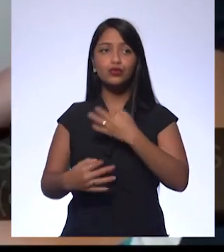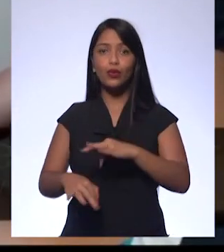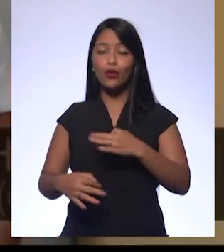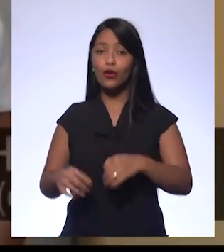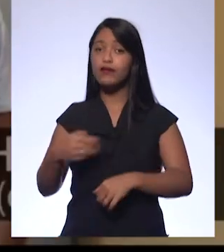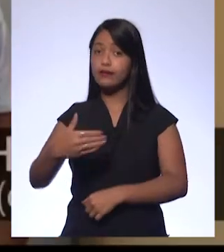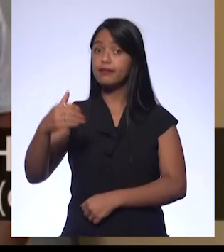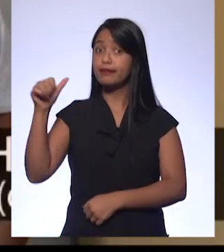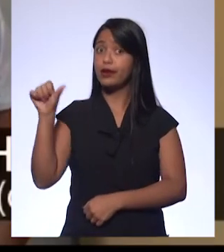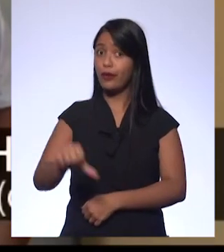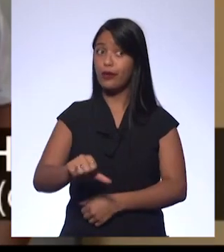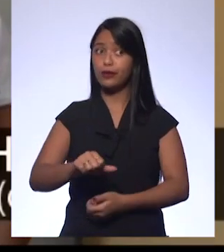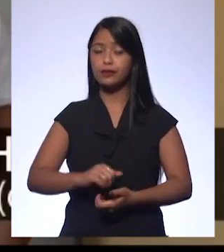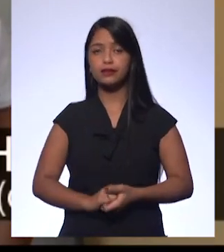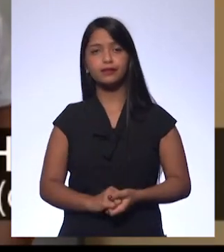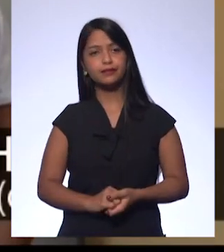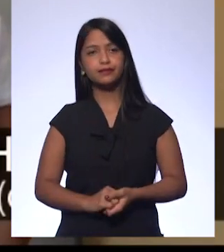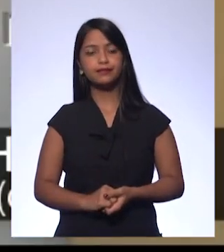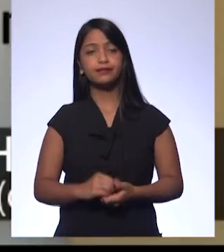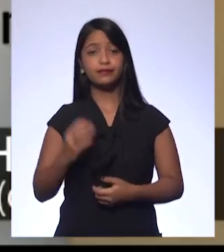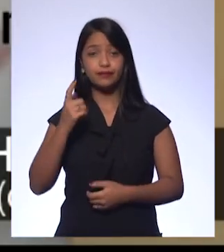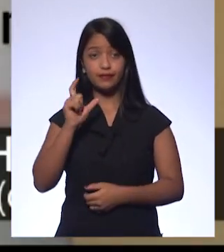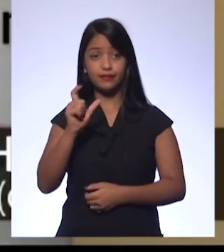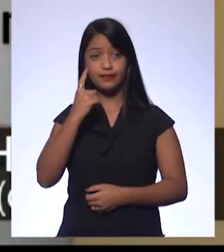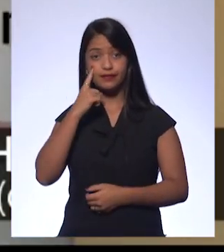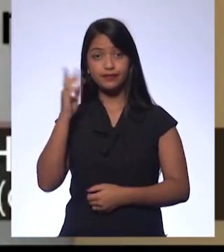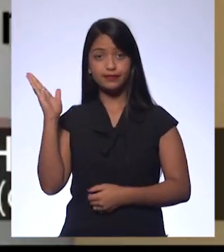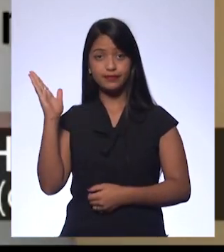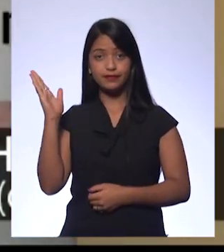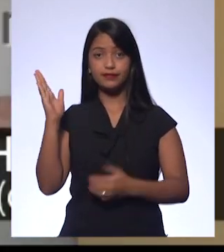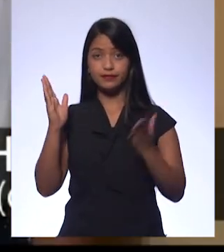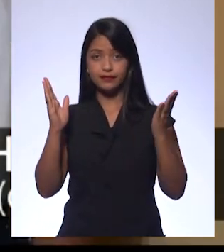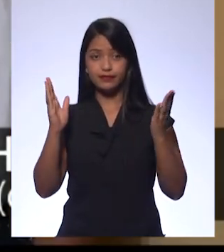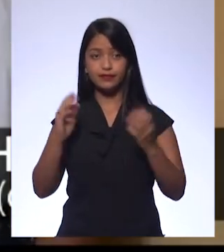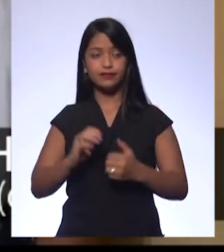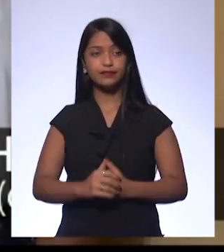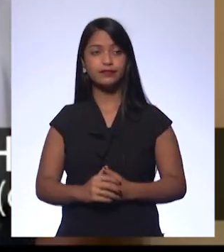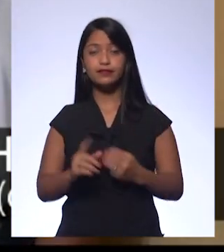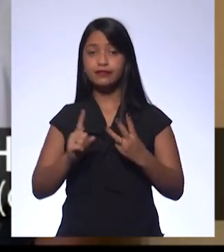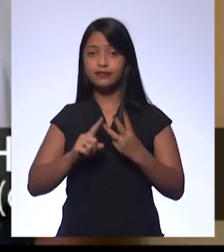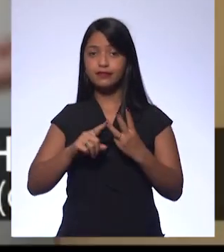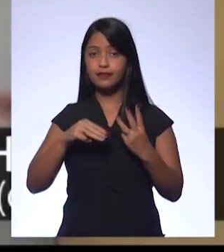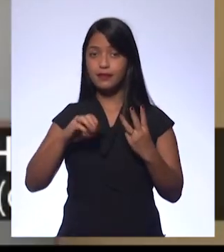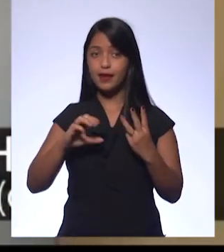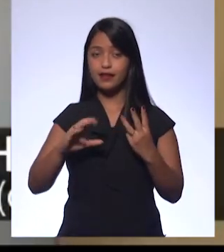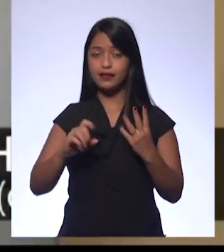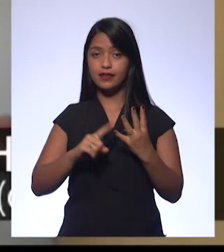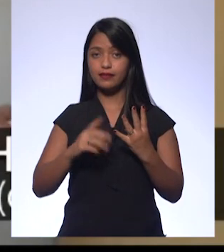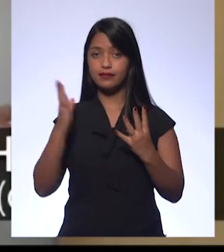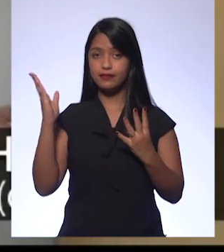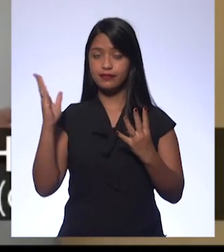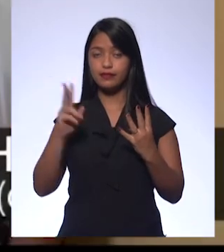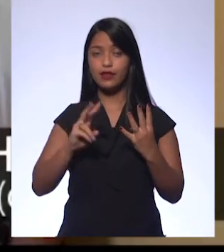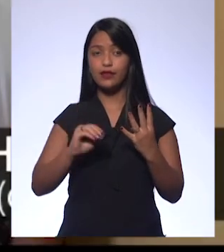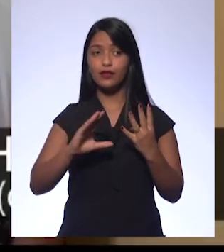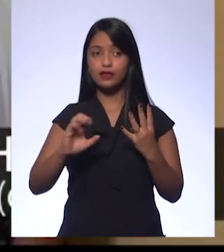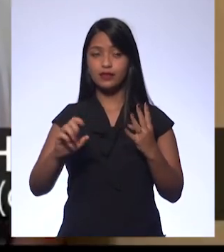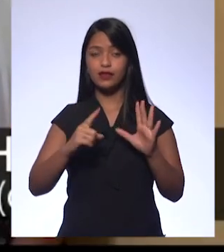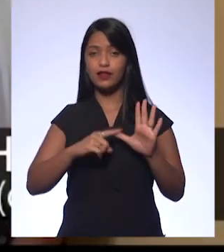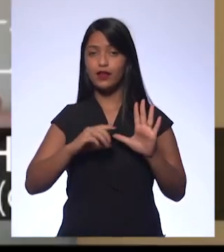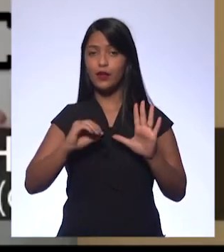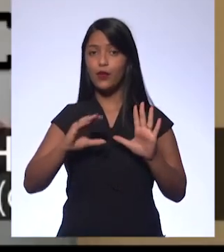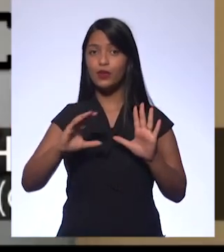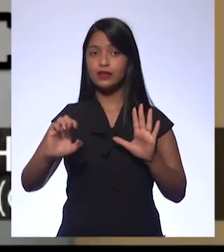sua. Vossa mercê. Vos mercê. Mercê. Você.